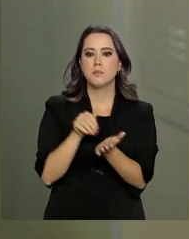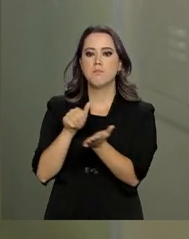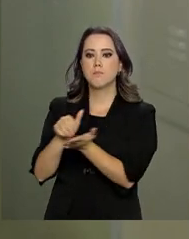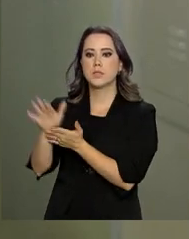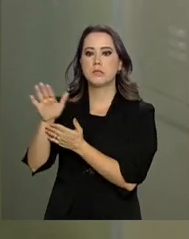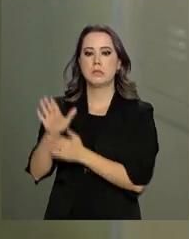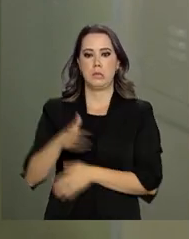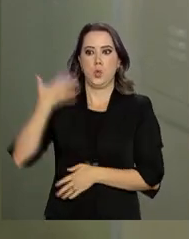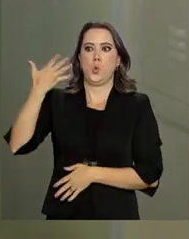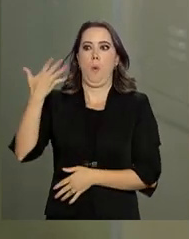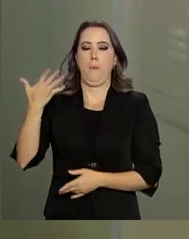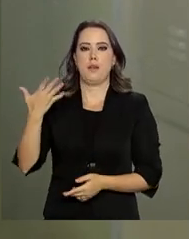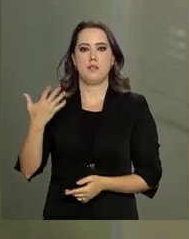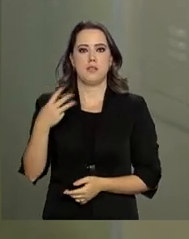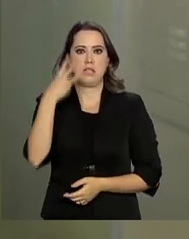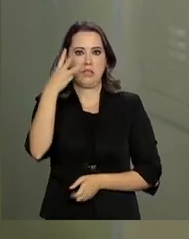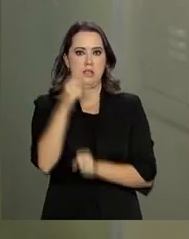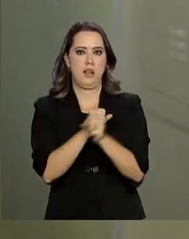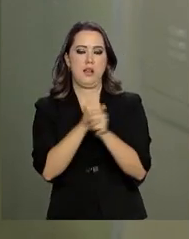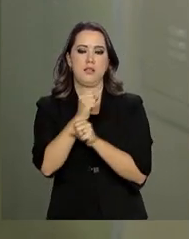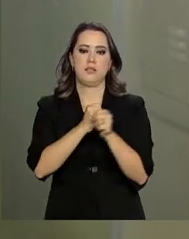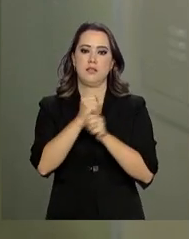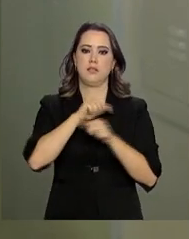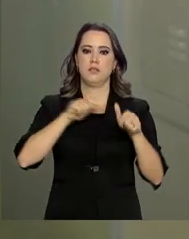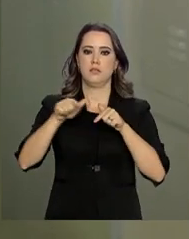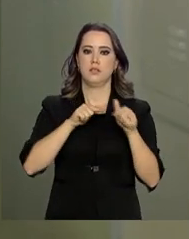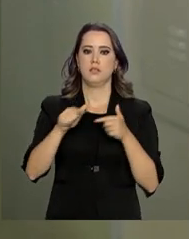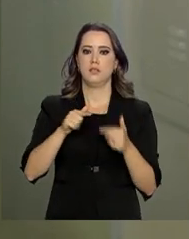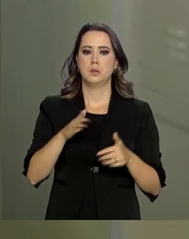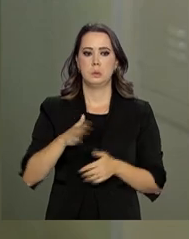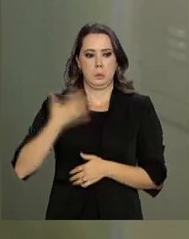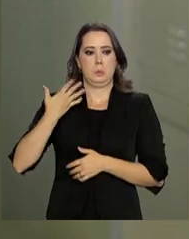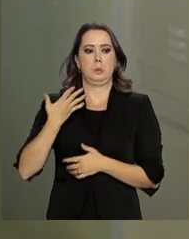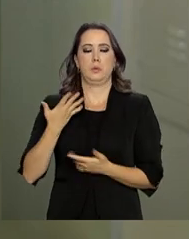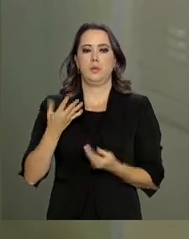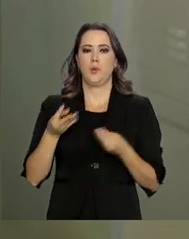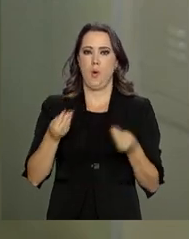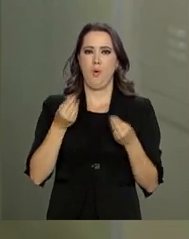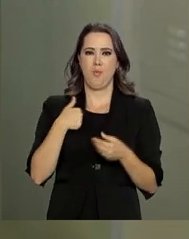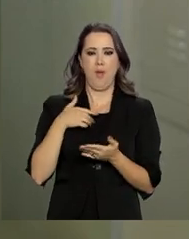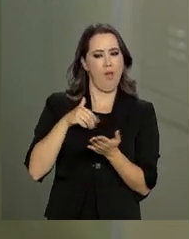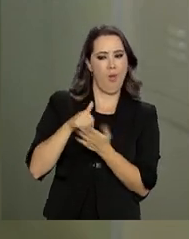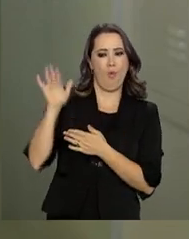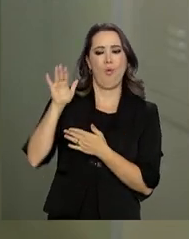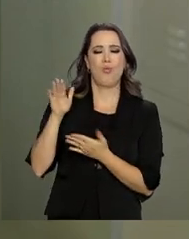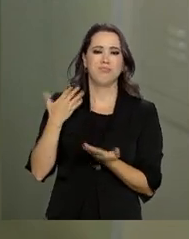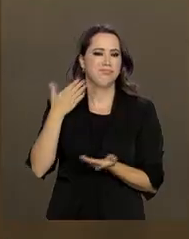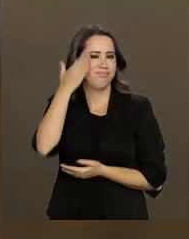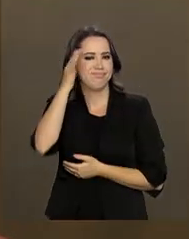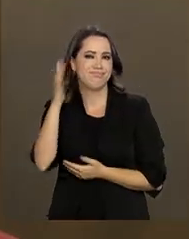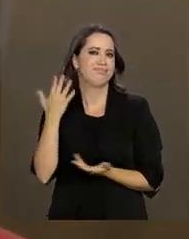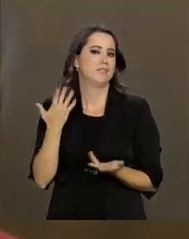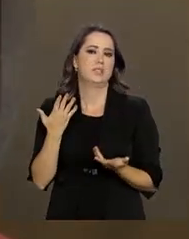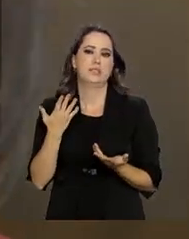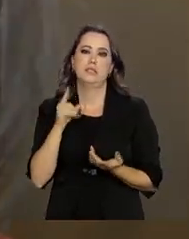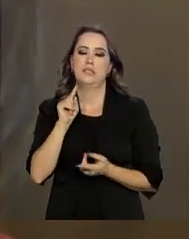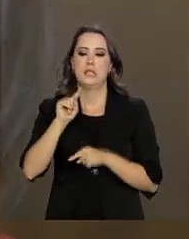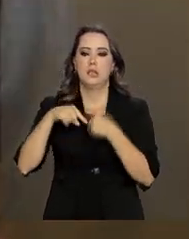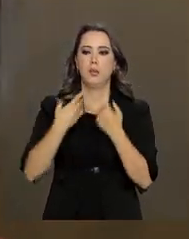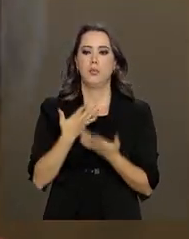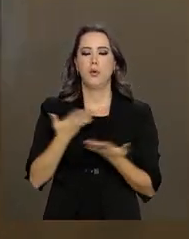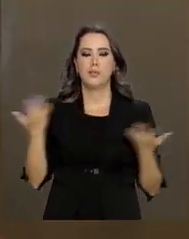é uma surpresa tinha três anos de empresa foi uma coisa que me pegou realmente diz surpreso eu não imaginava que se melhore passado o